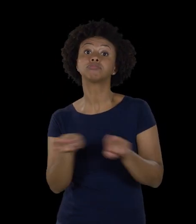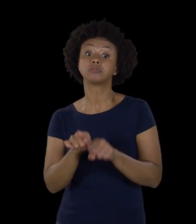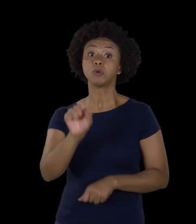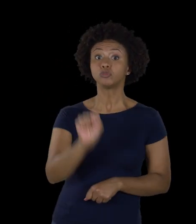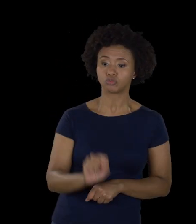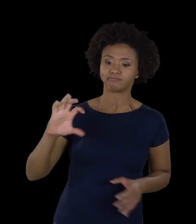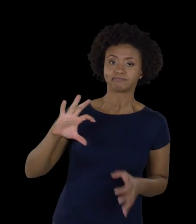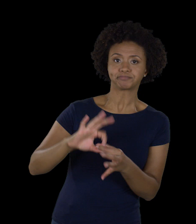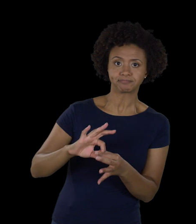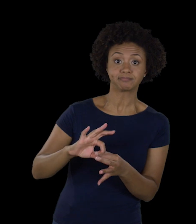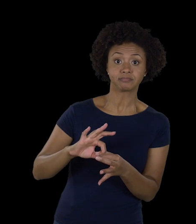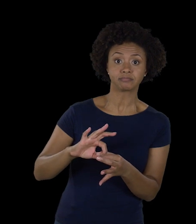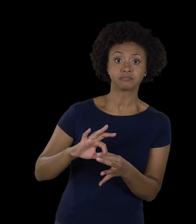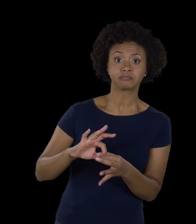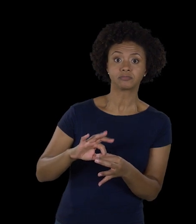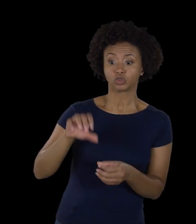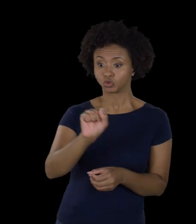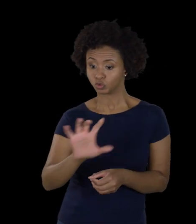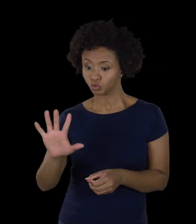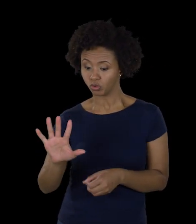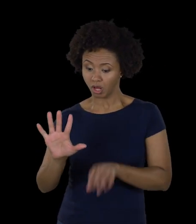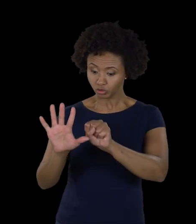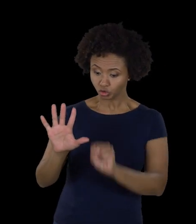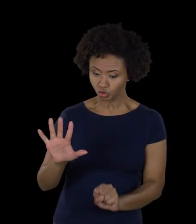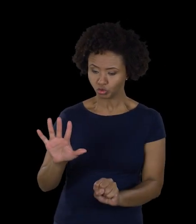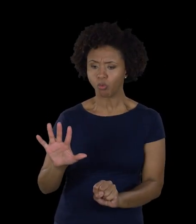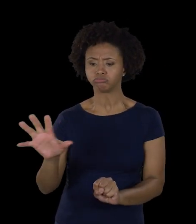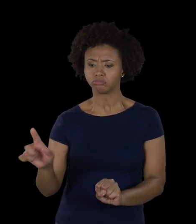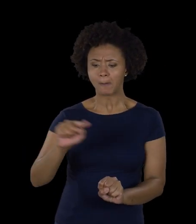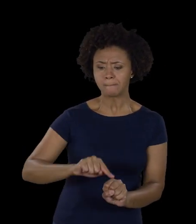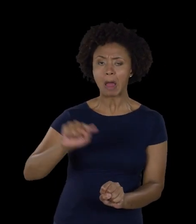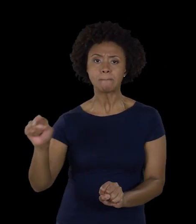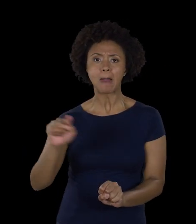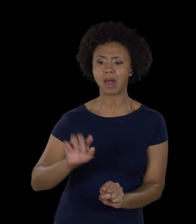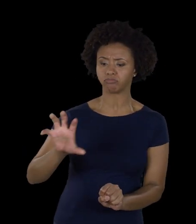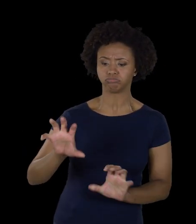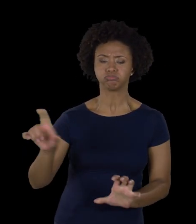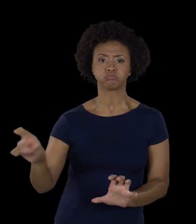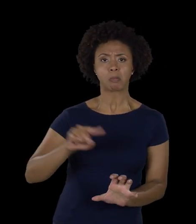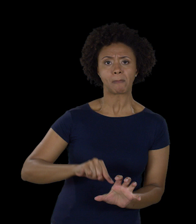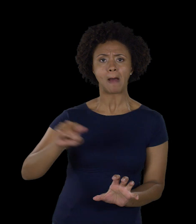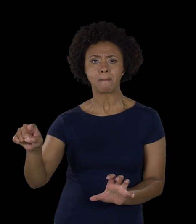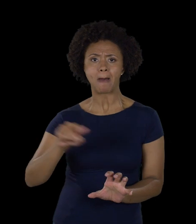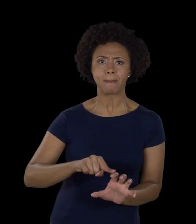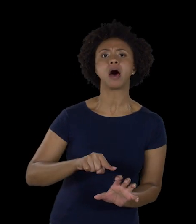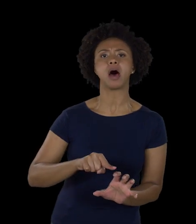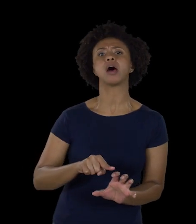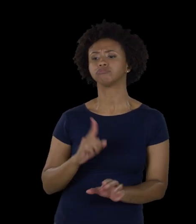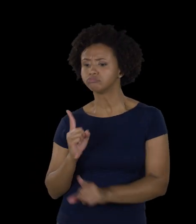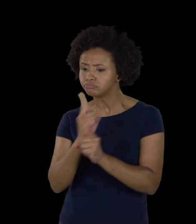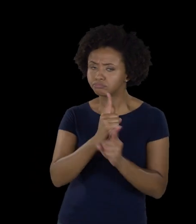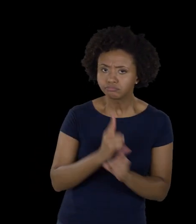sul. Então, esses tropeiros passam a abastecer os centros mineradores, nesses caminhos, criando